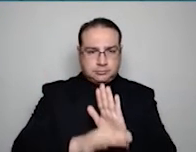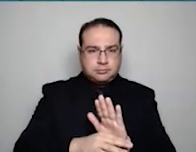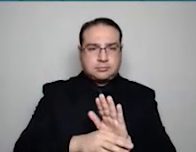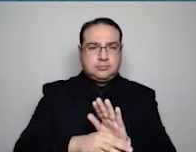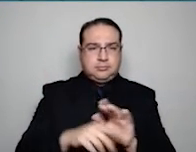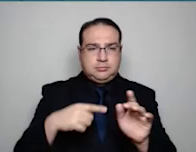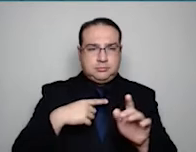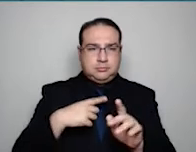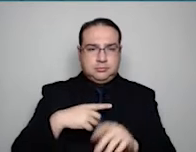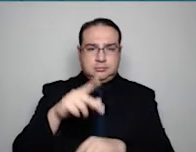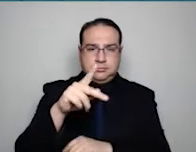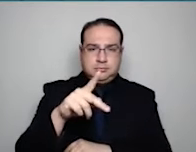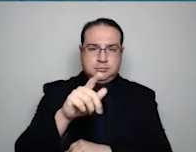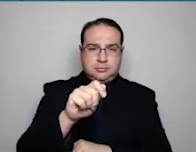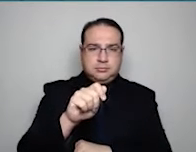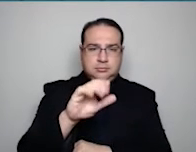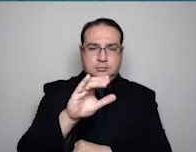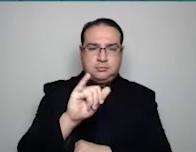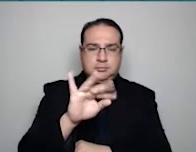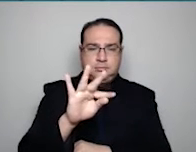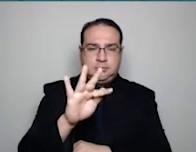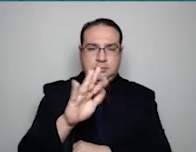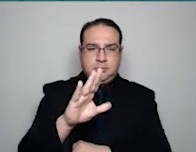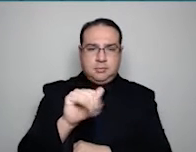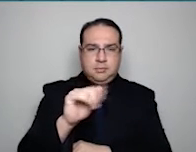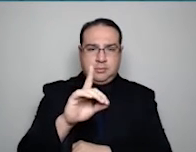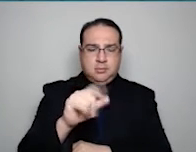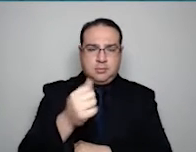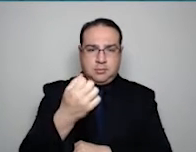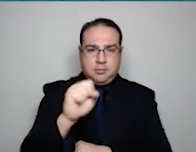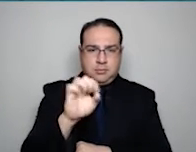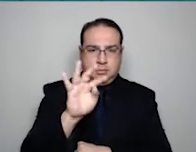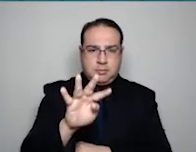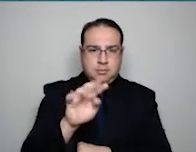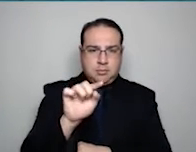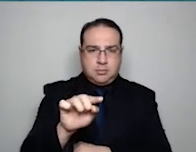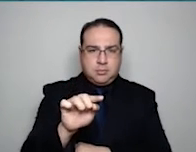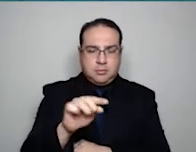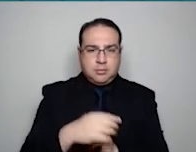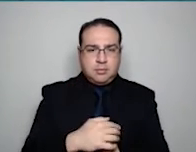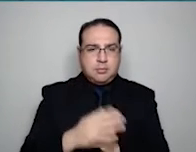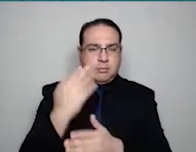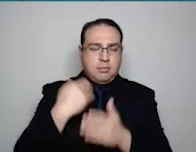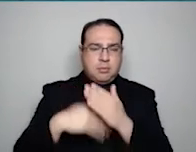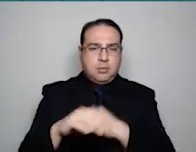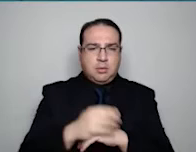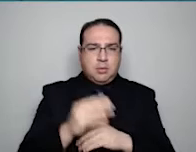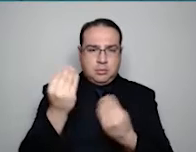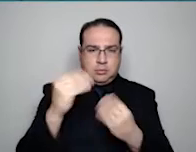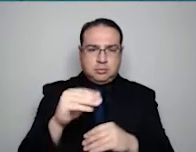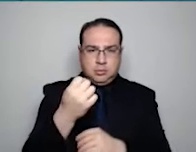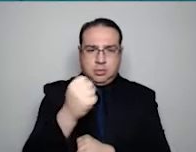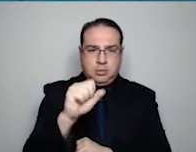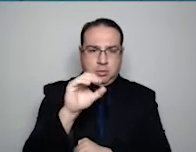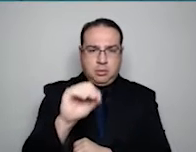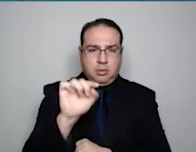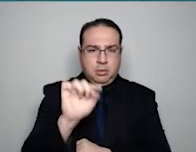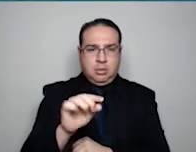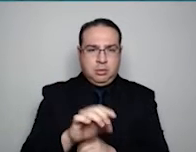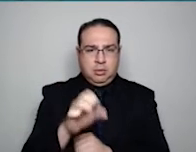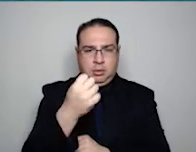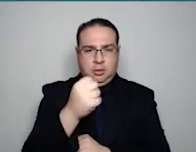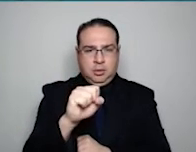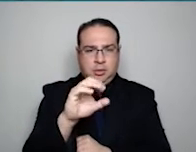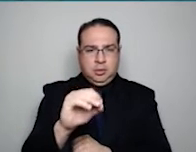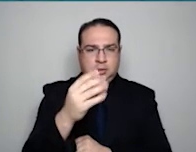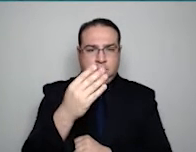parece que ela fala 84, né, na época. É, mas está botando 80 mil, tanto faz 80 como 84, né? É. Mas pode alterar